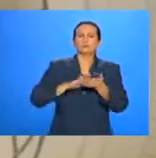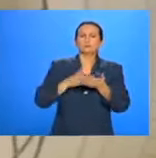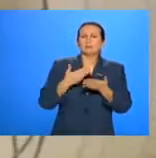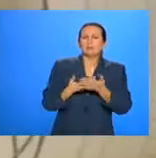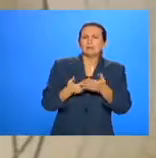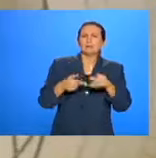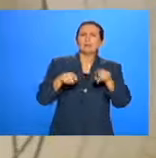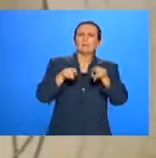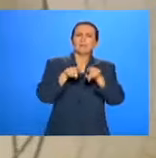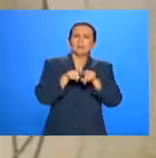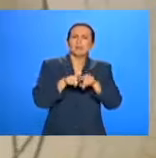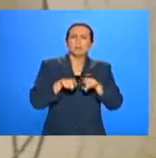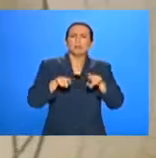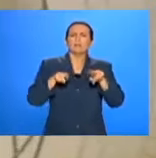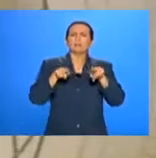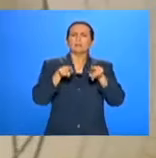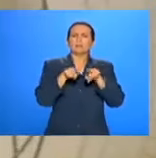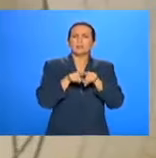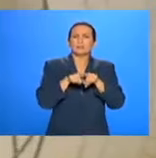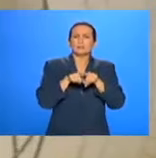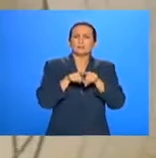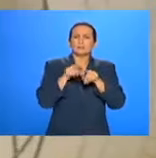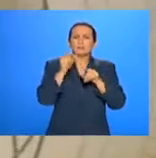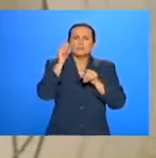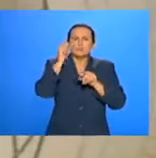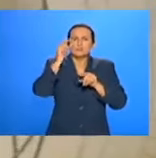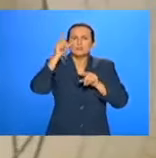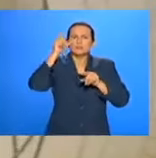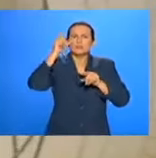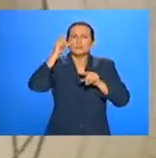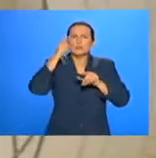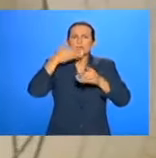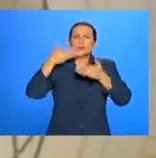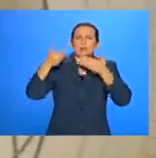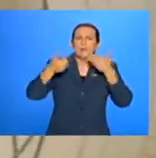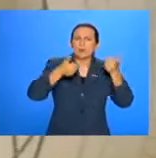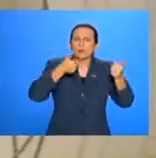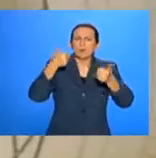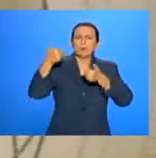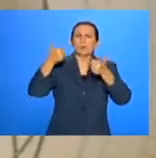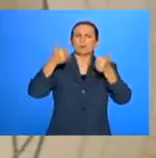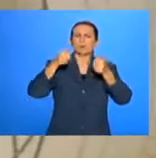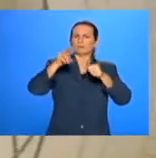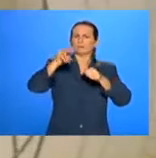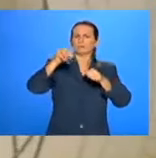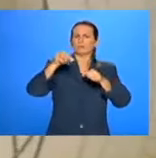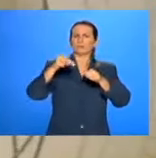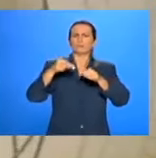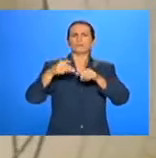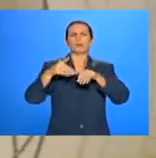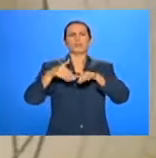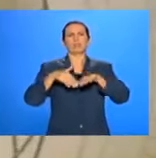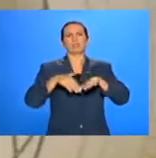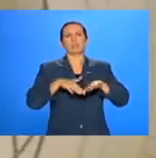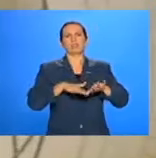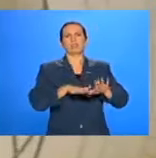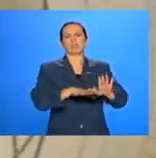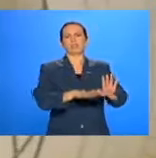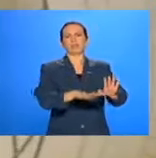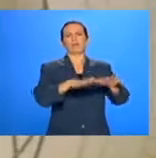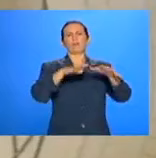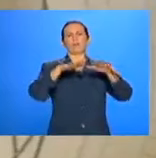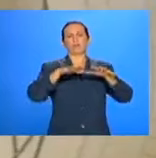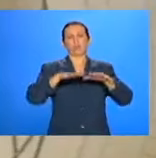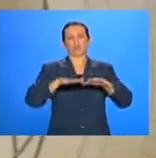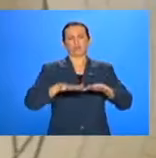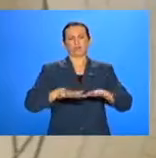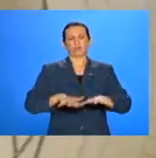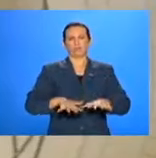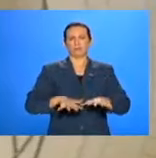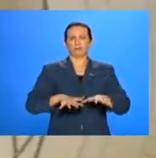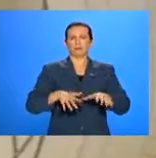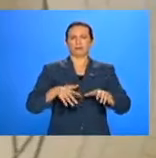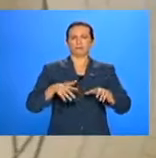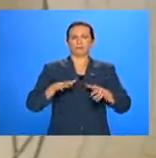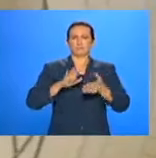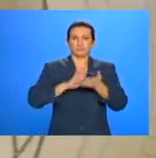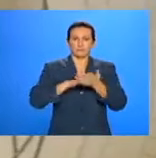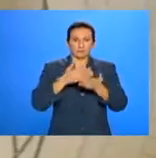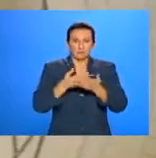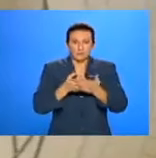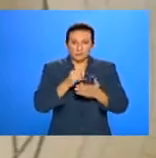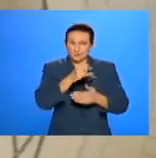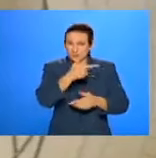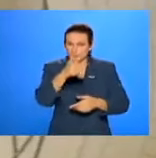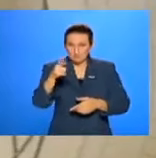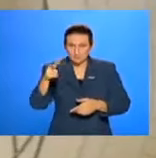estiver se aperfeiçoando, ele vai ficar no esquecimento. Então, se ele não tem um curso superior, ele tem